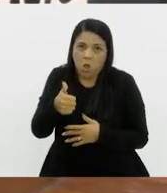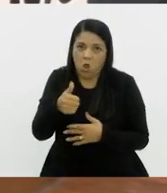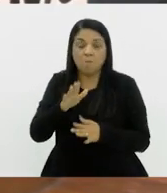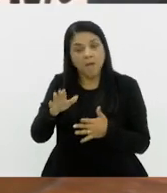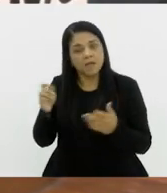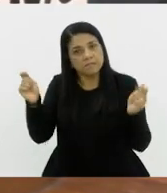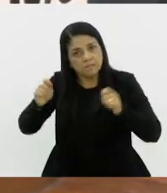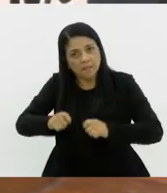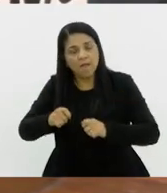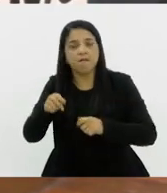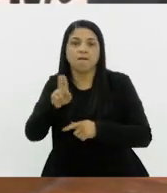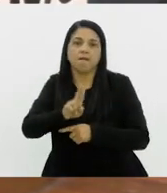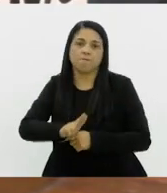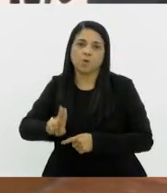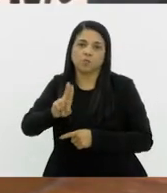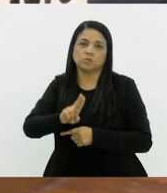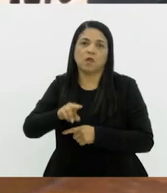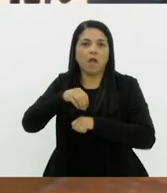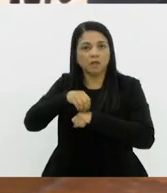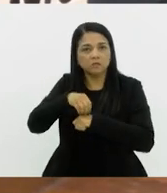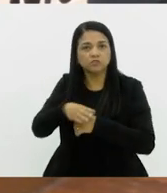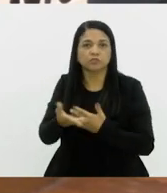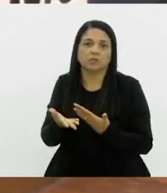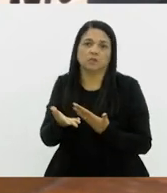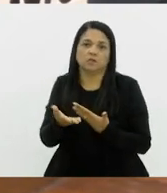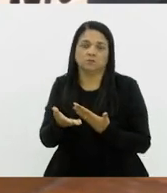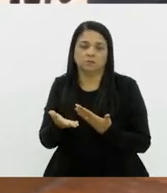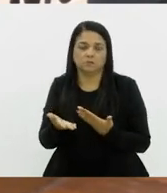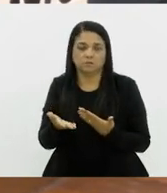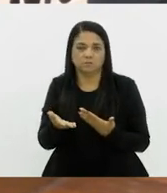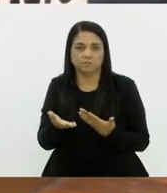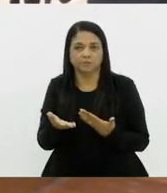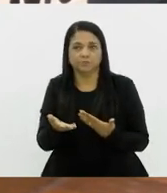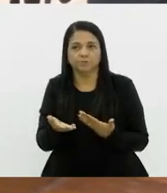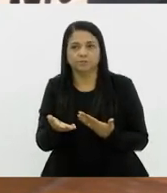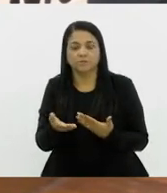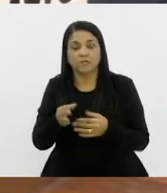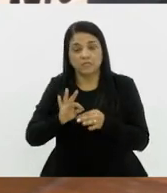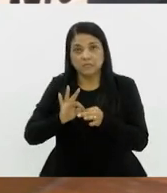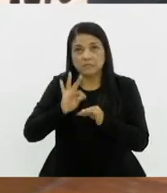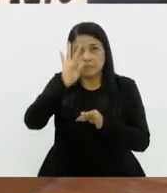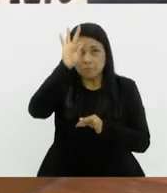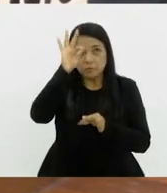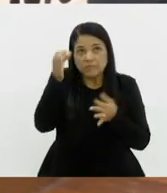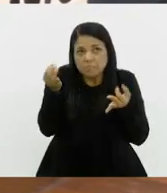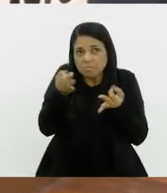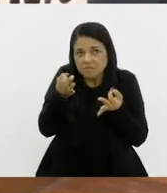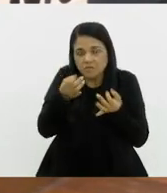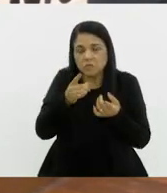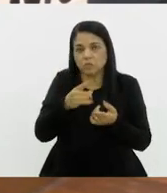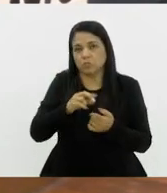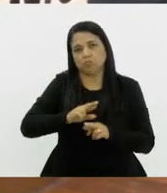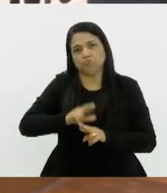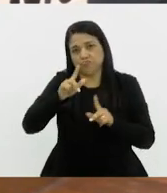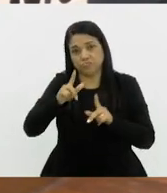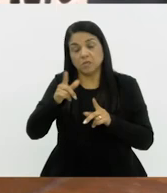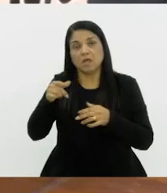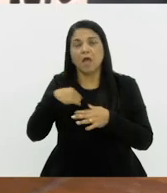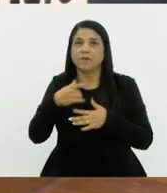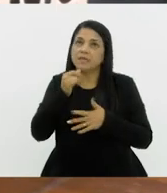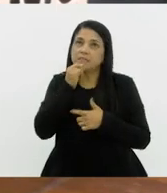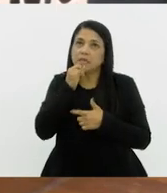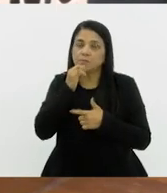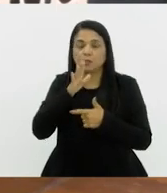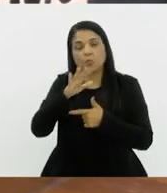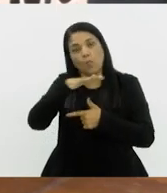ferramentas indicativas, que são algum tipo de elemento. Que não dê a altura 100% certa, vai dizer que tem um helicóptero passando por lá.